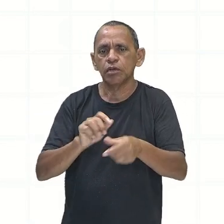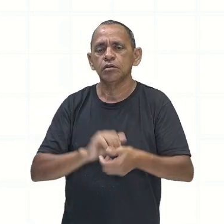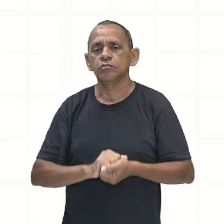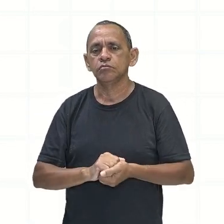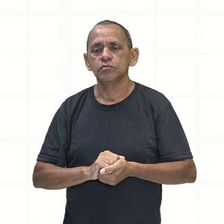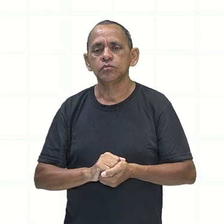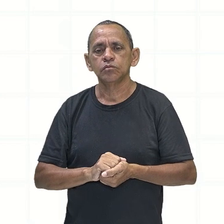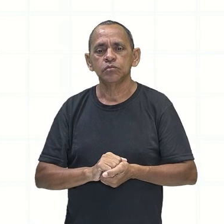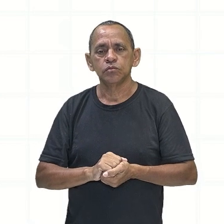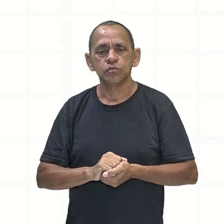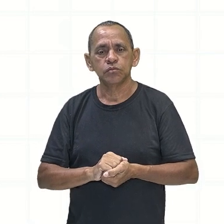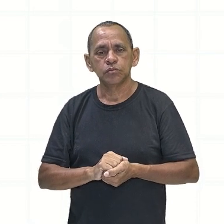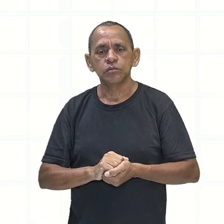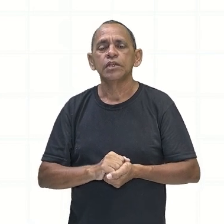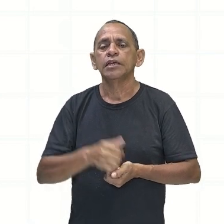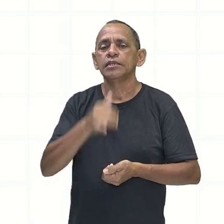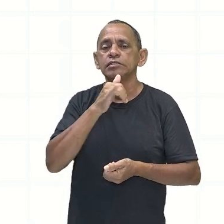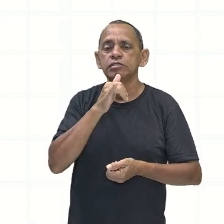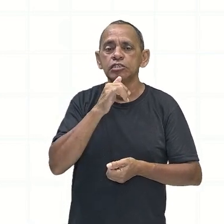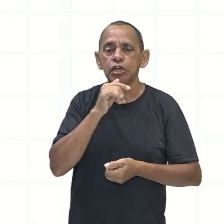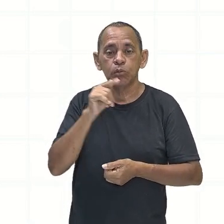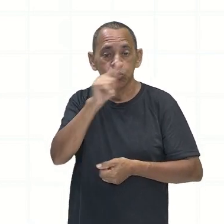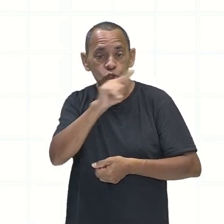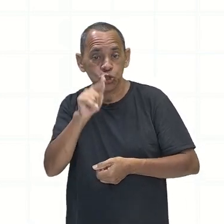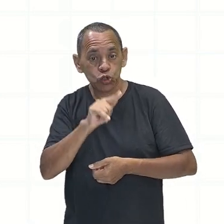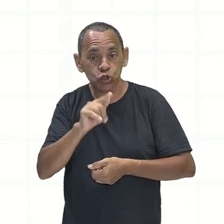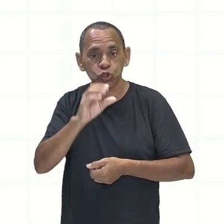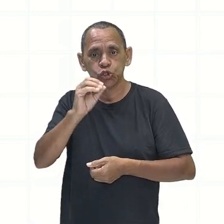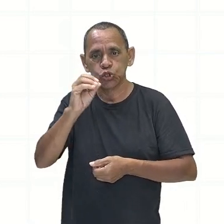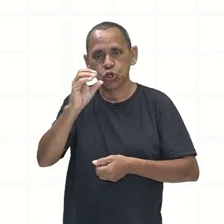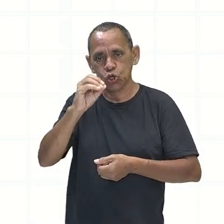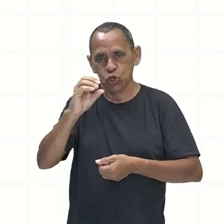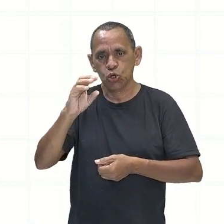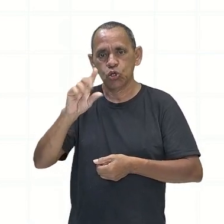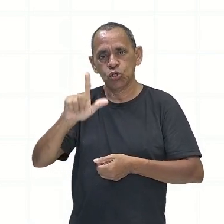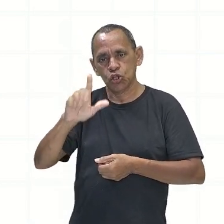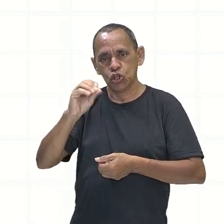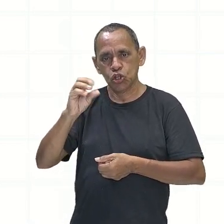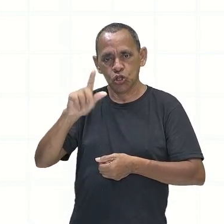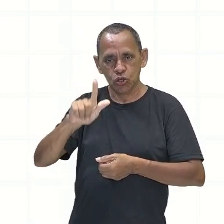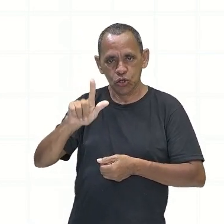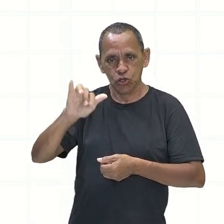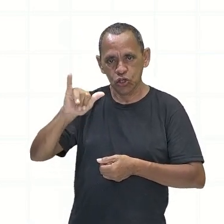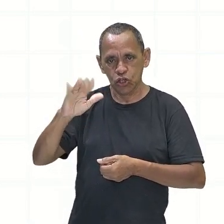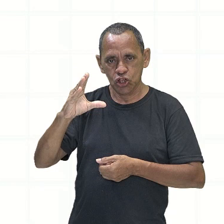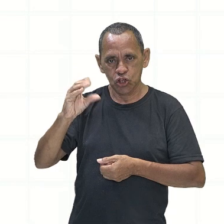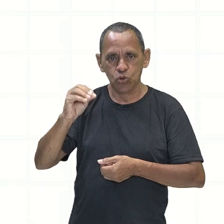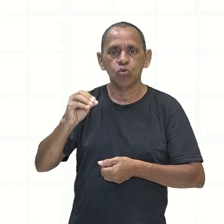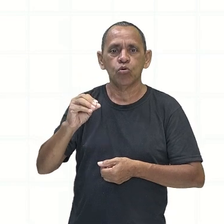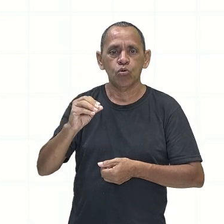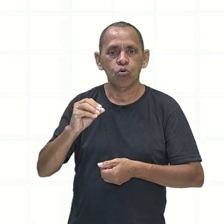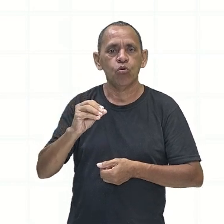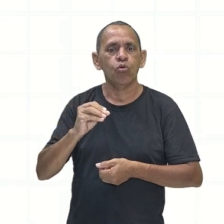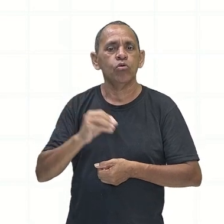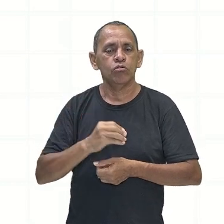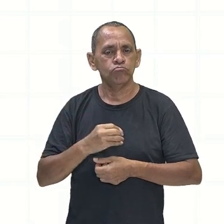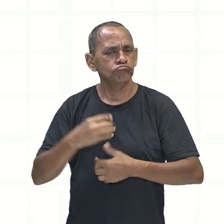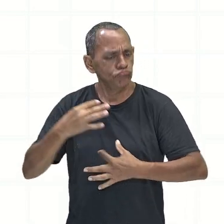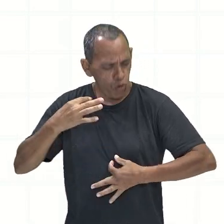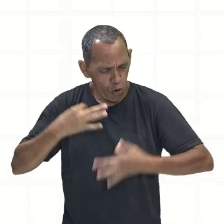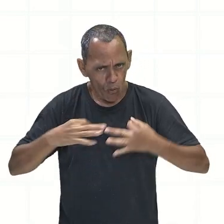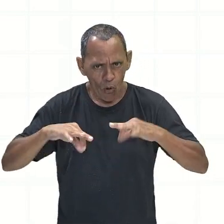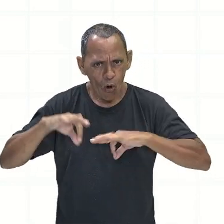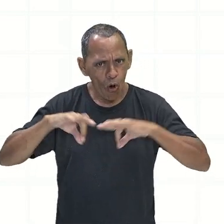animais ferozes ali, né? Que no caso a onça, o jacaré, né? Então, vamos supor que um desses animais